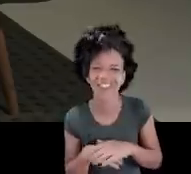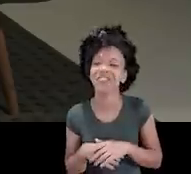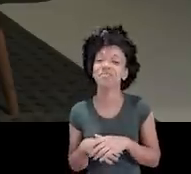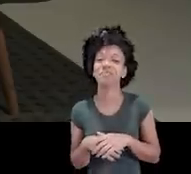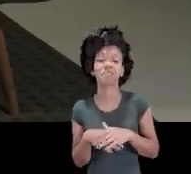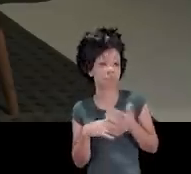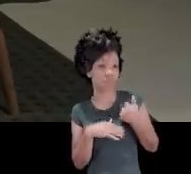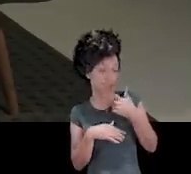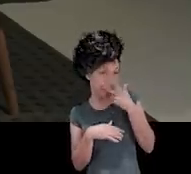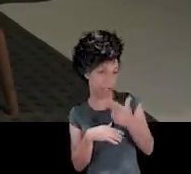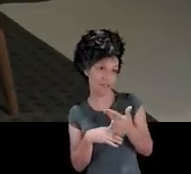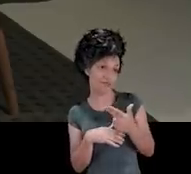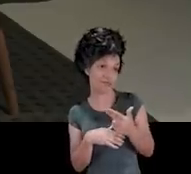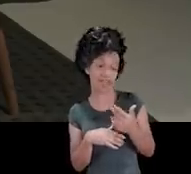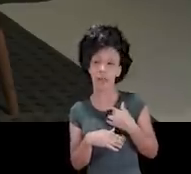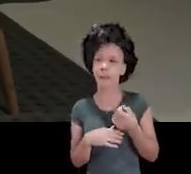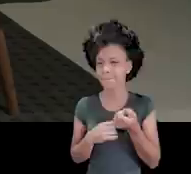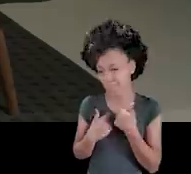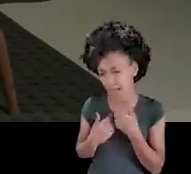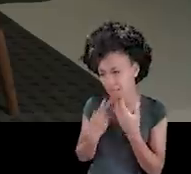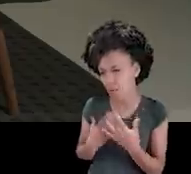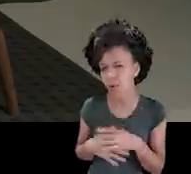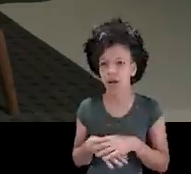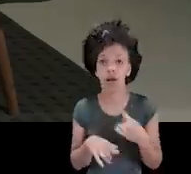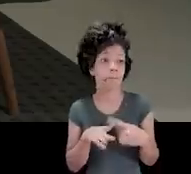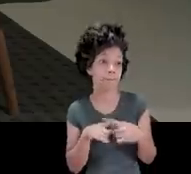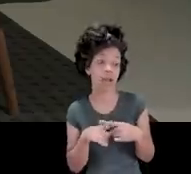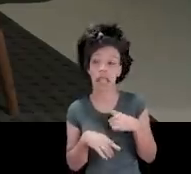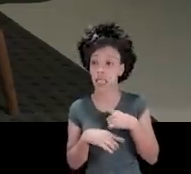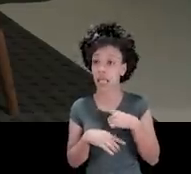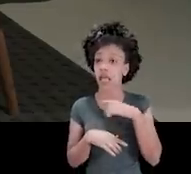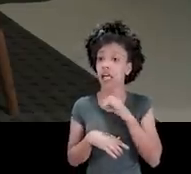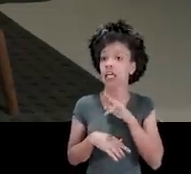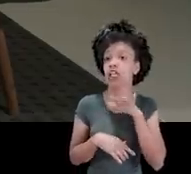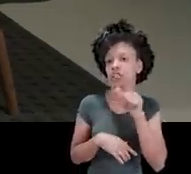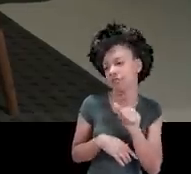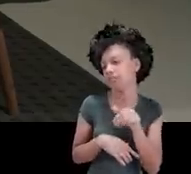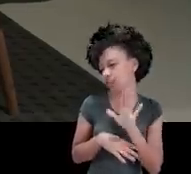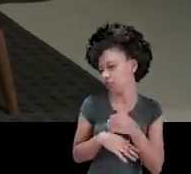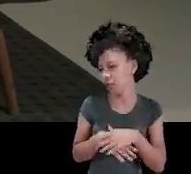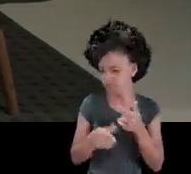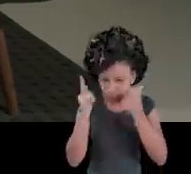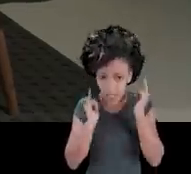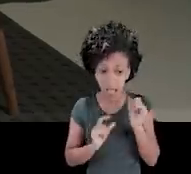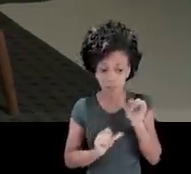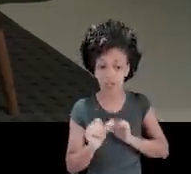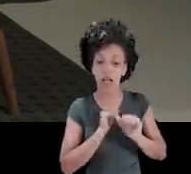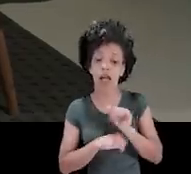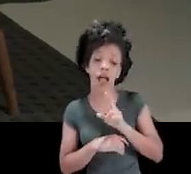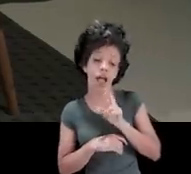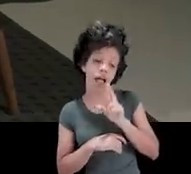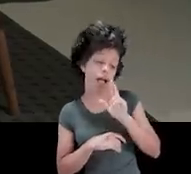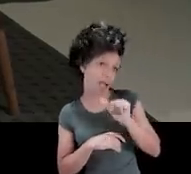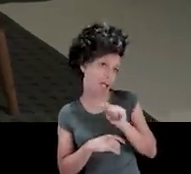Cara, eu acho que a gente fica com piada boa, cara. O Hare Krishna, né? Ele, de certa forma, ele já tá careca. Tentando converter. O Hare Krishna não é